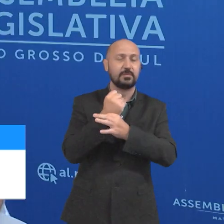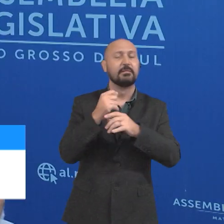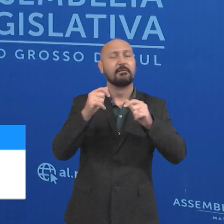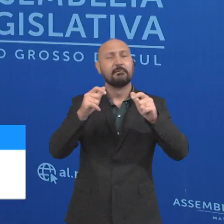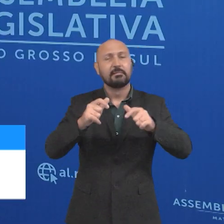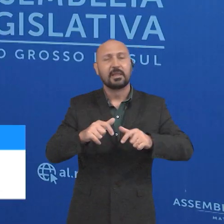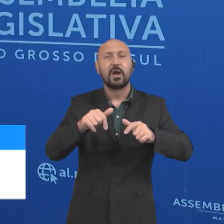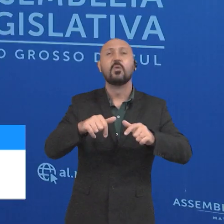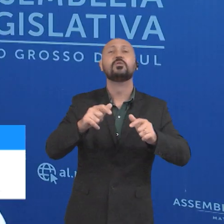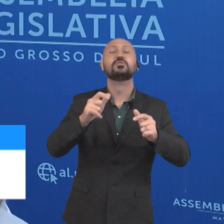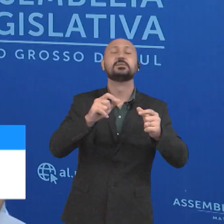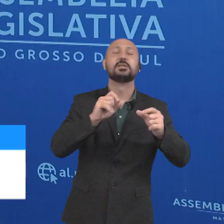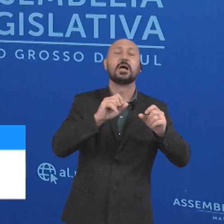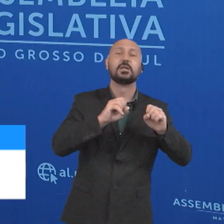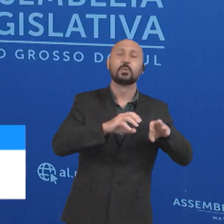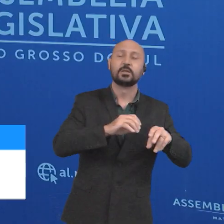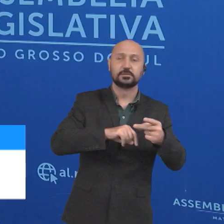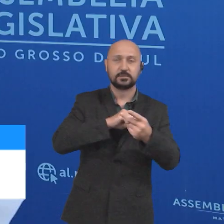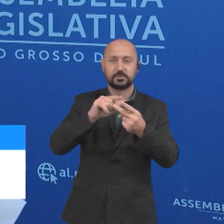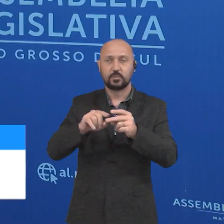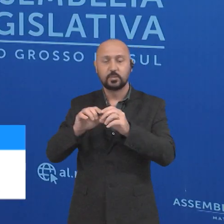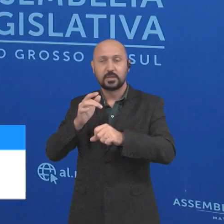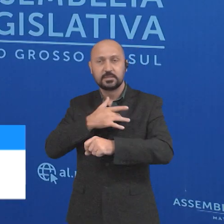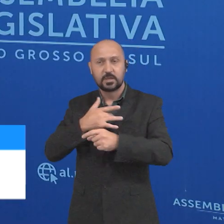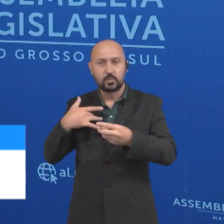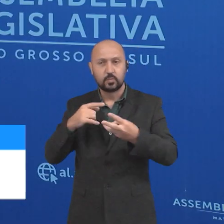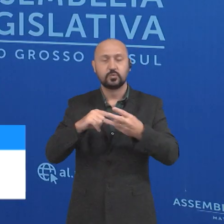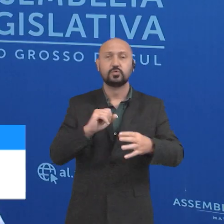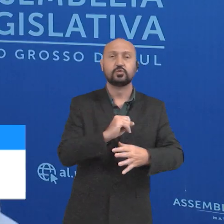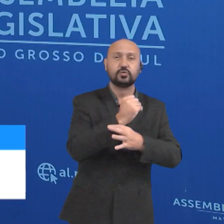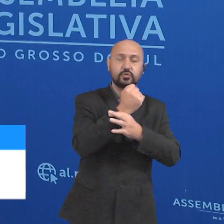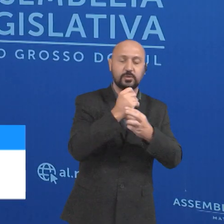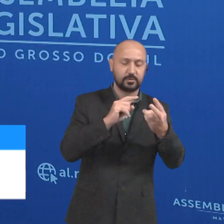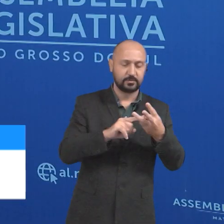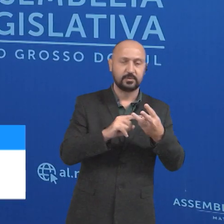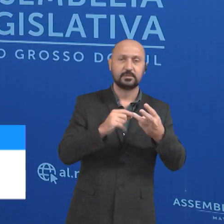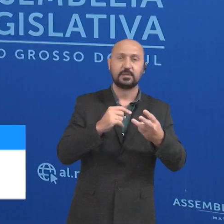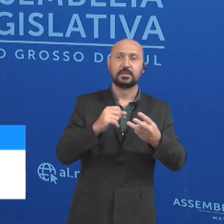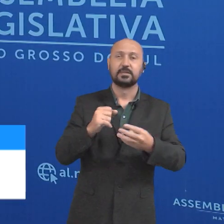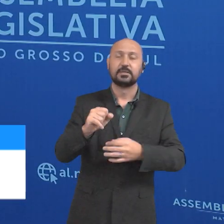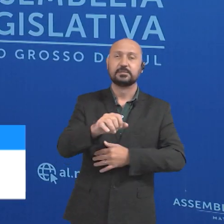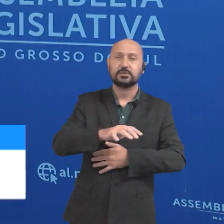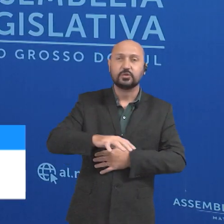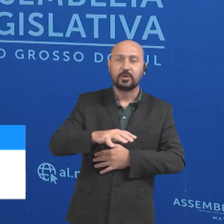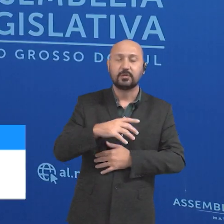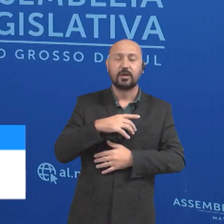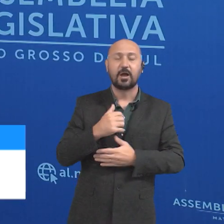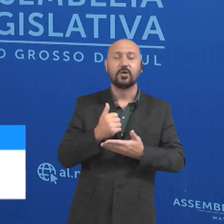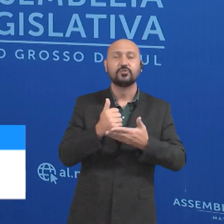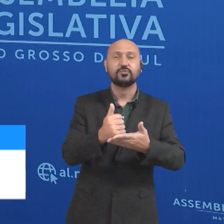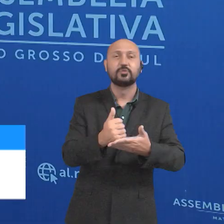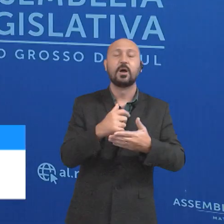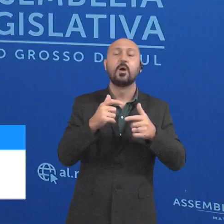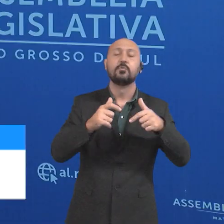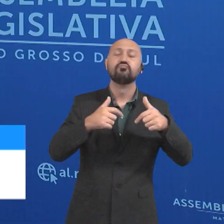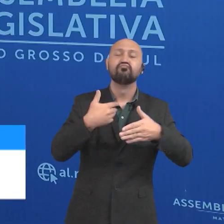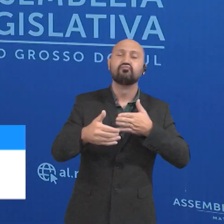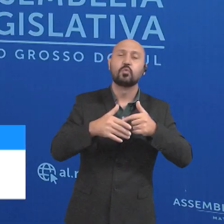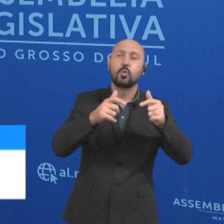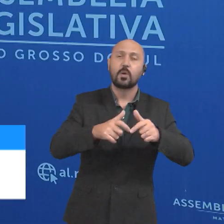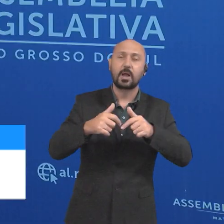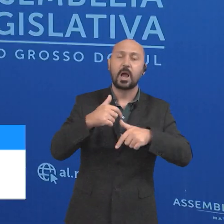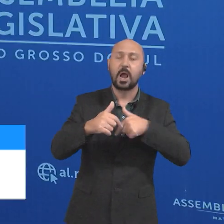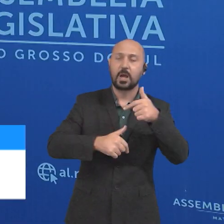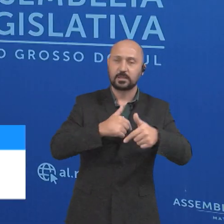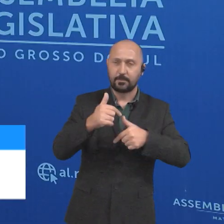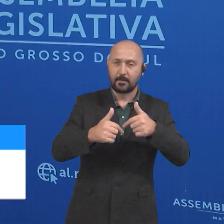Então, tanto no espaço da educação, da saúde, da segurança pública, da assistência social, o intuito nosso é garantir que em todos os espaços de serviço